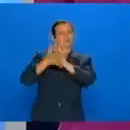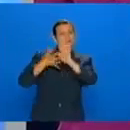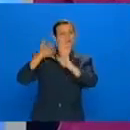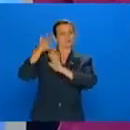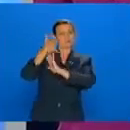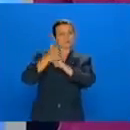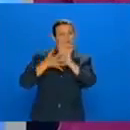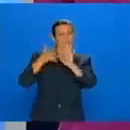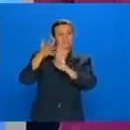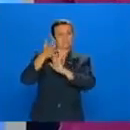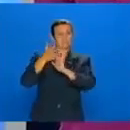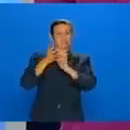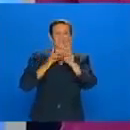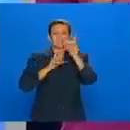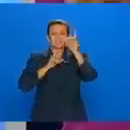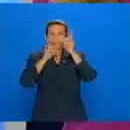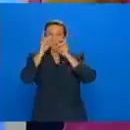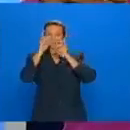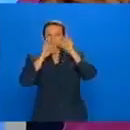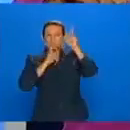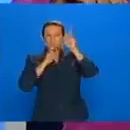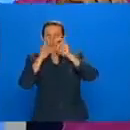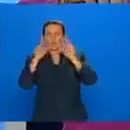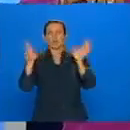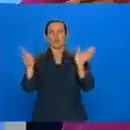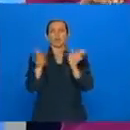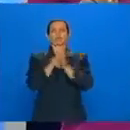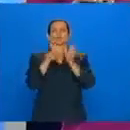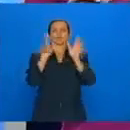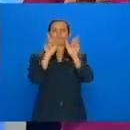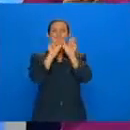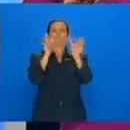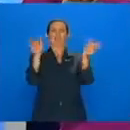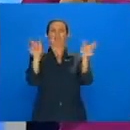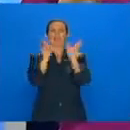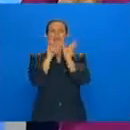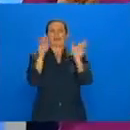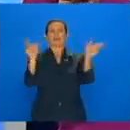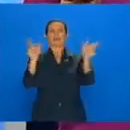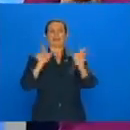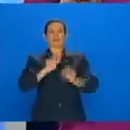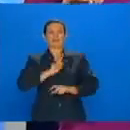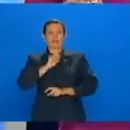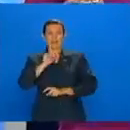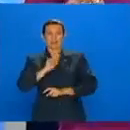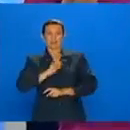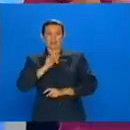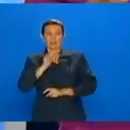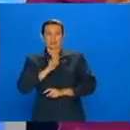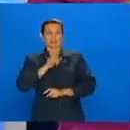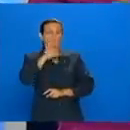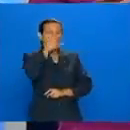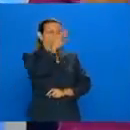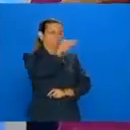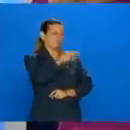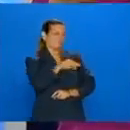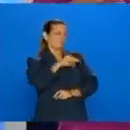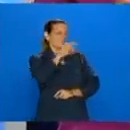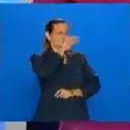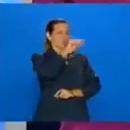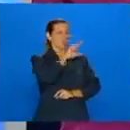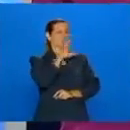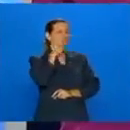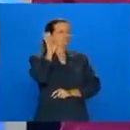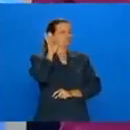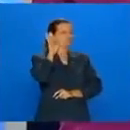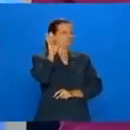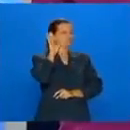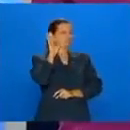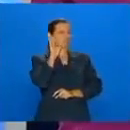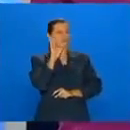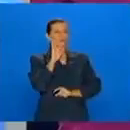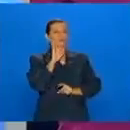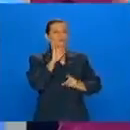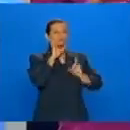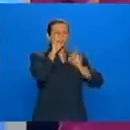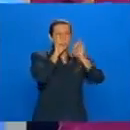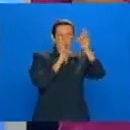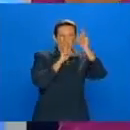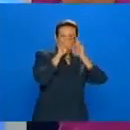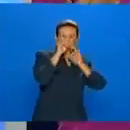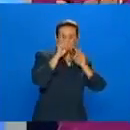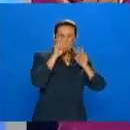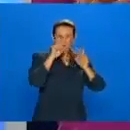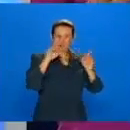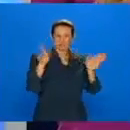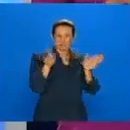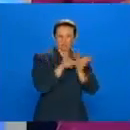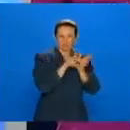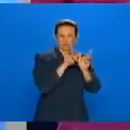usada gramaticalmente, ao passo que, nas línguas orais, auditivas, elas não têm esse valor gramatical, mas